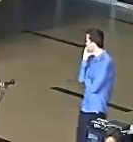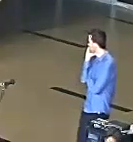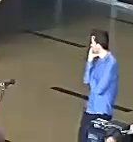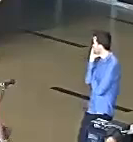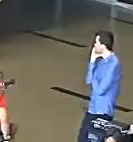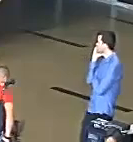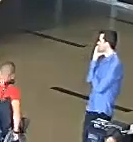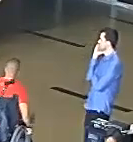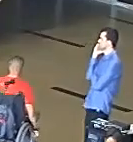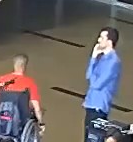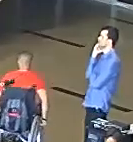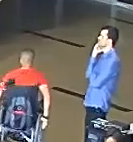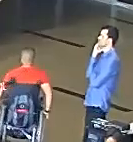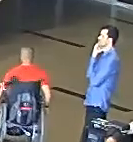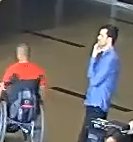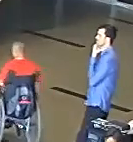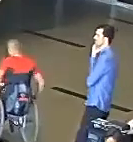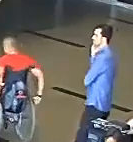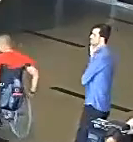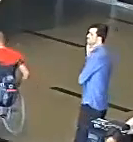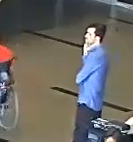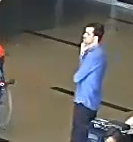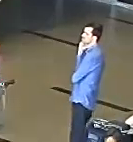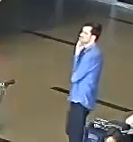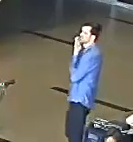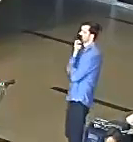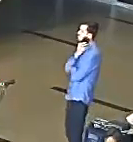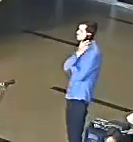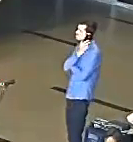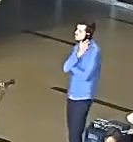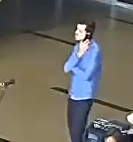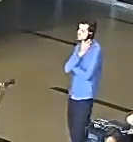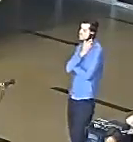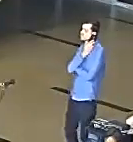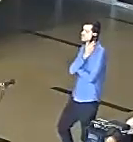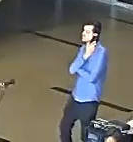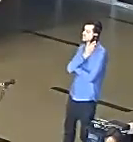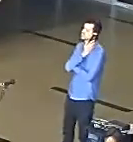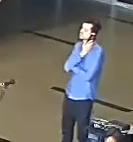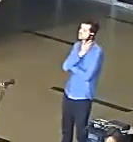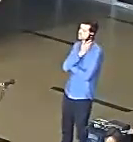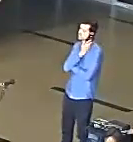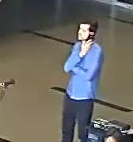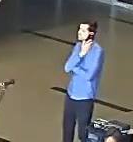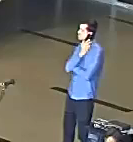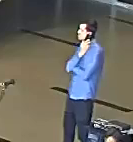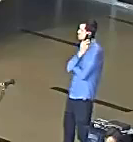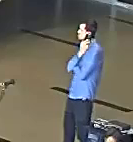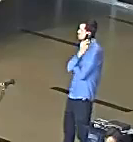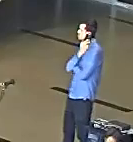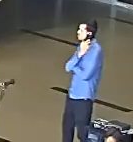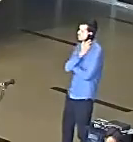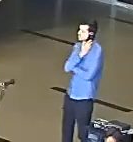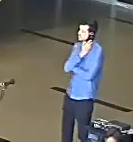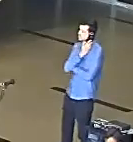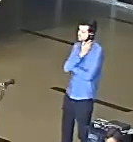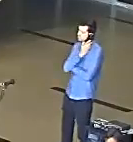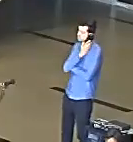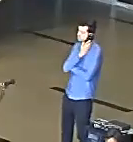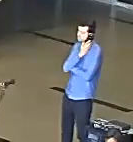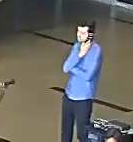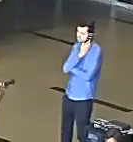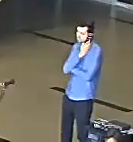diferença entre ter o direito e fazer com que esse direito seja efetivado né eu fico